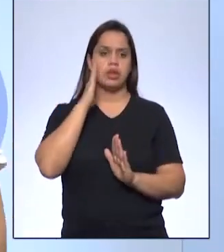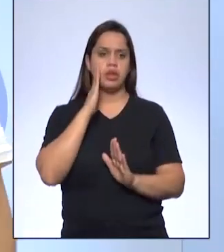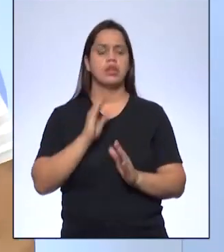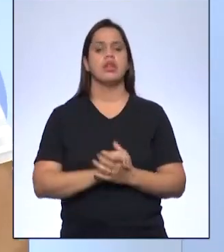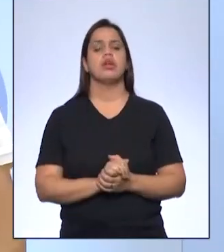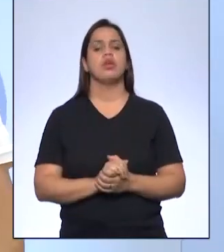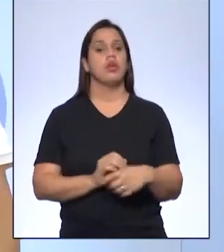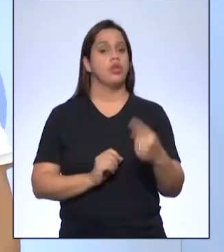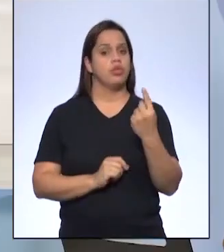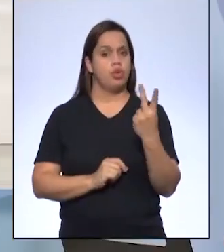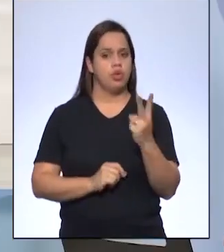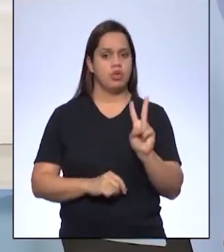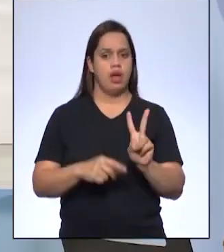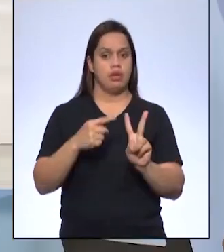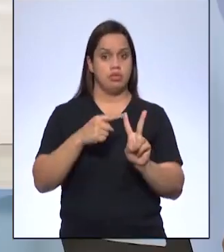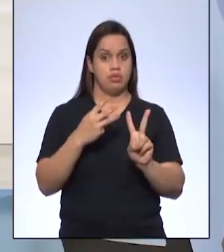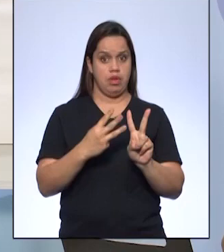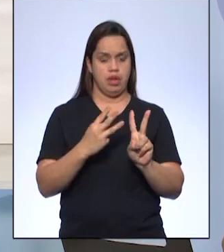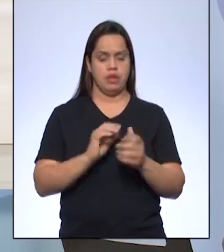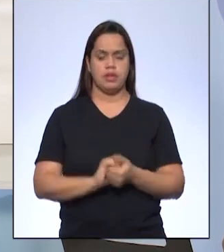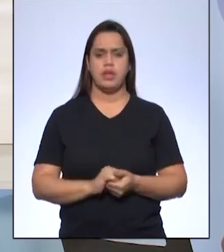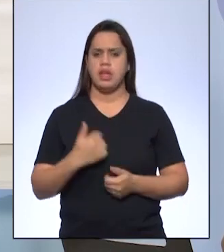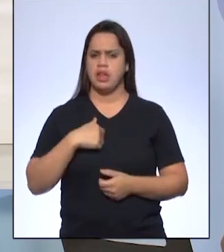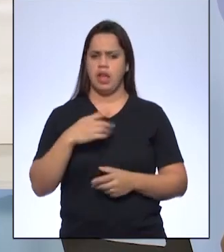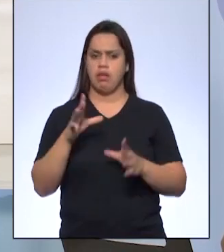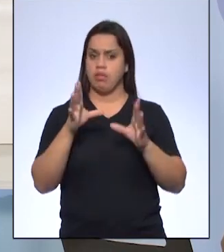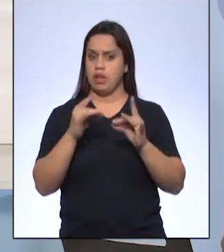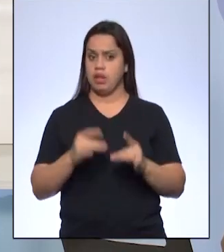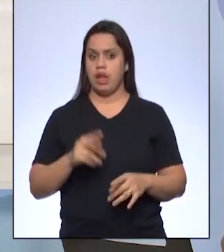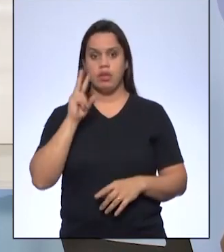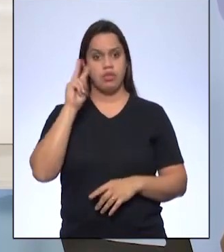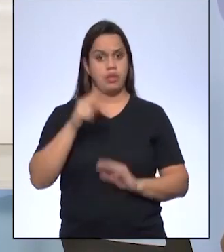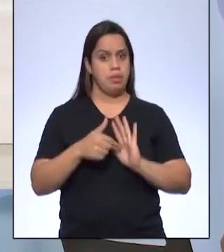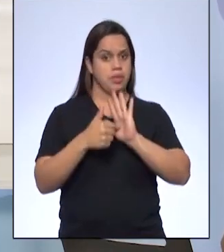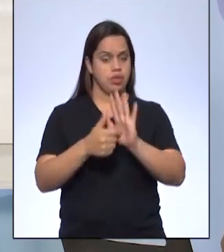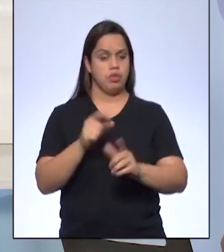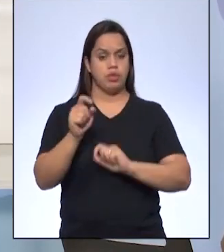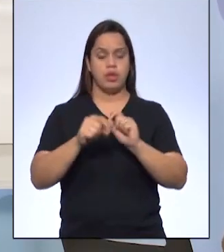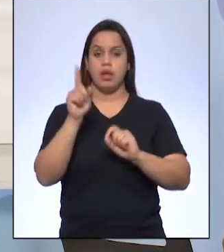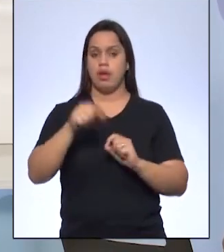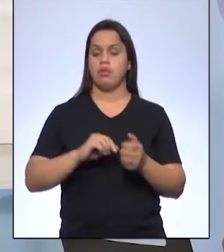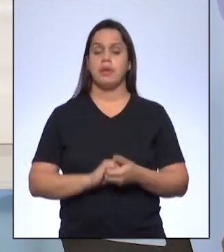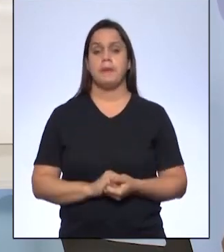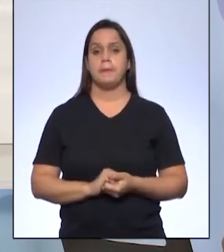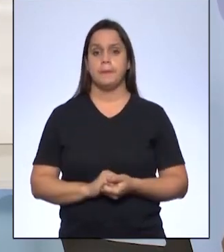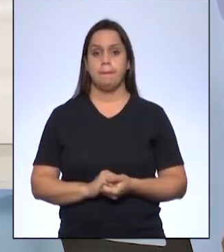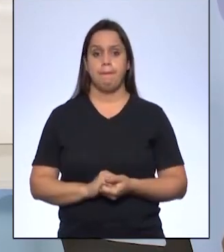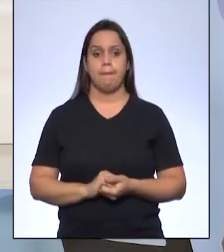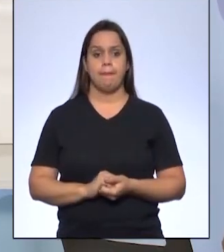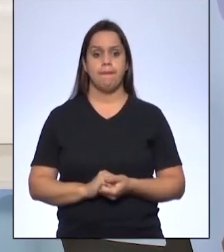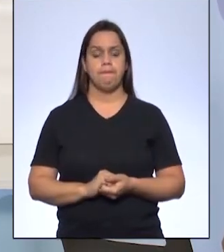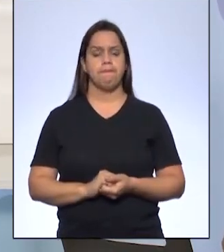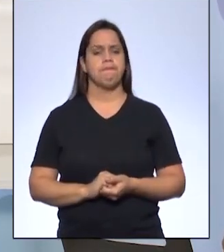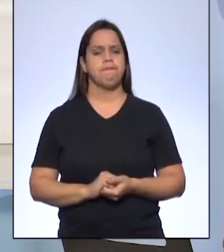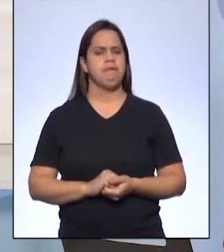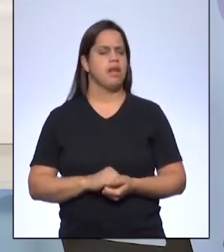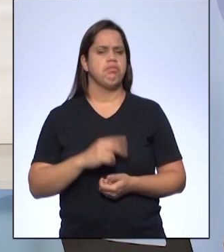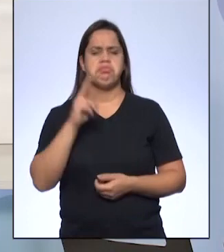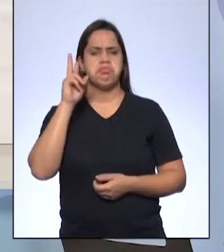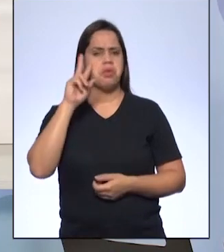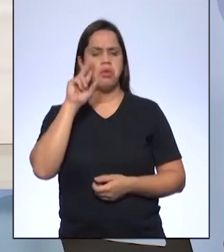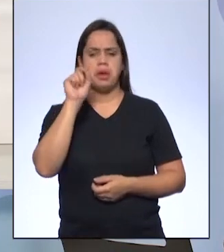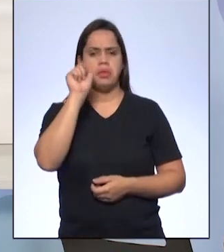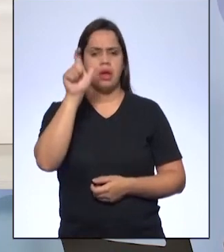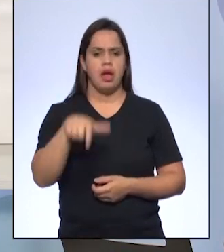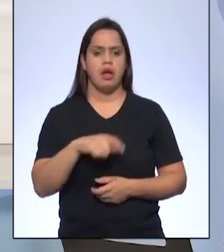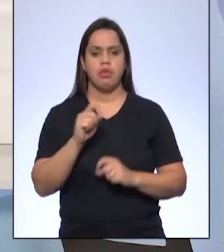sim. E tem um detalhe que eu lembro de uma resposta que você apresentou. Alguém, não lembro quem foi,